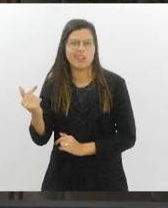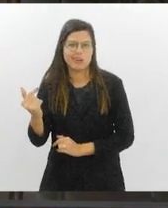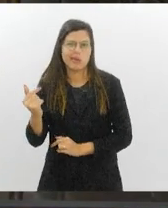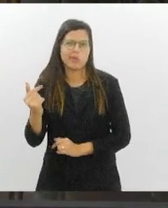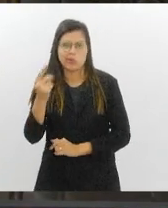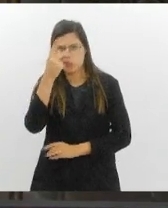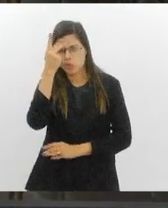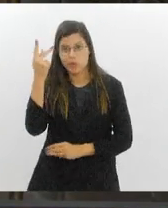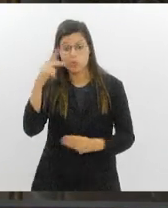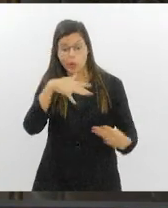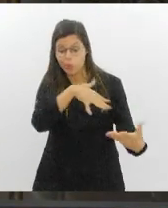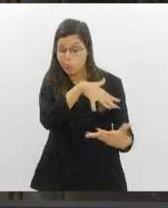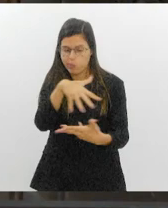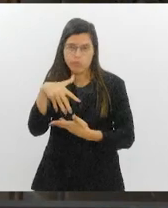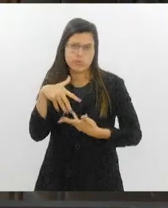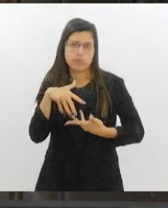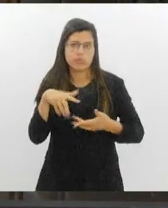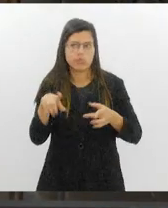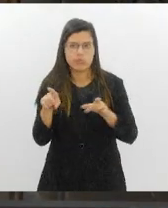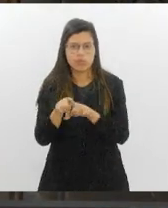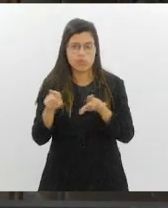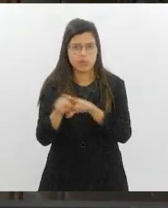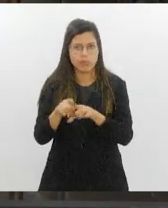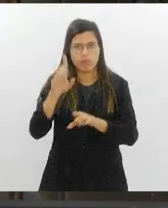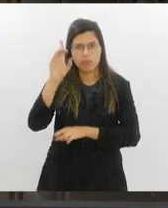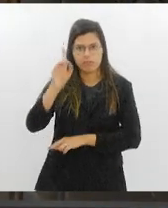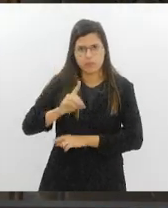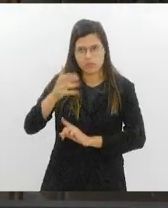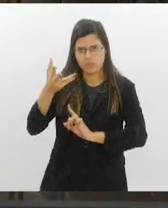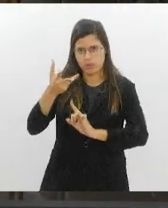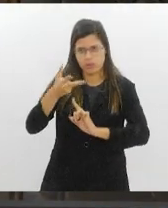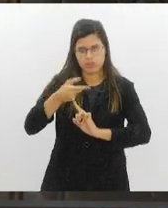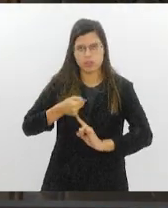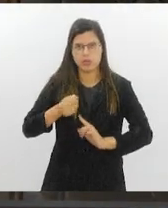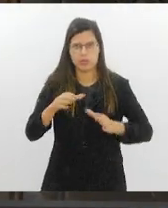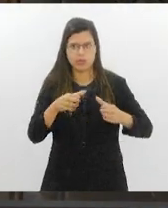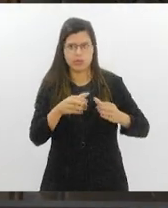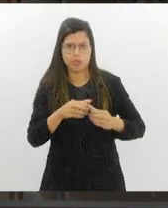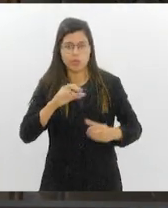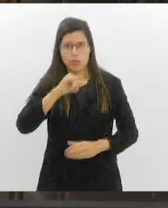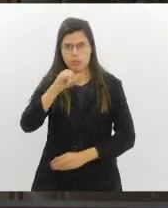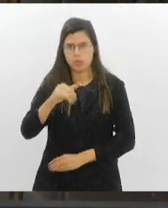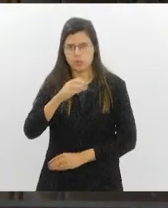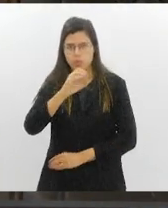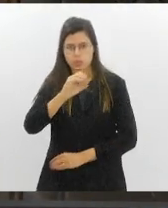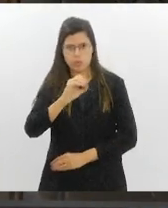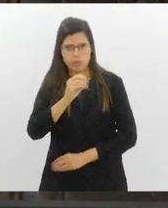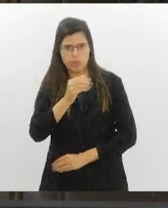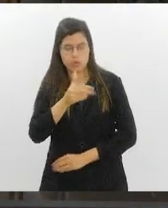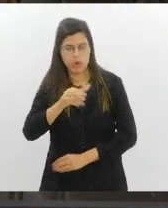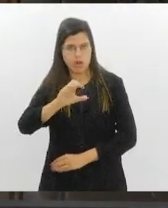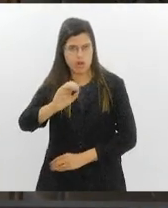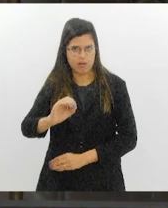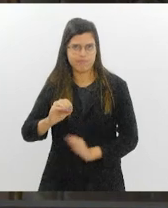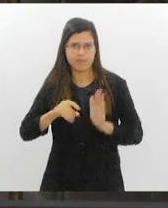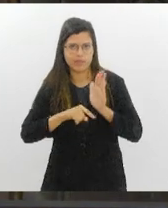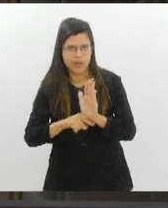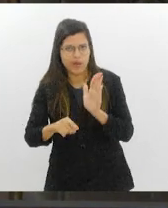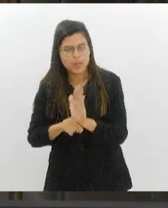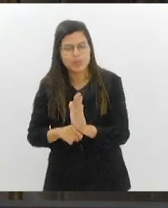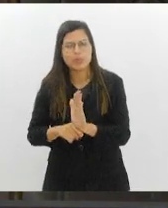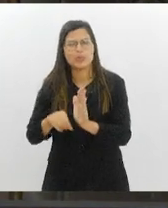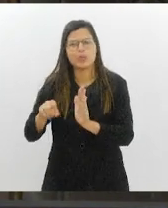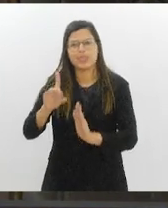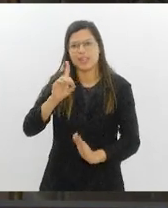mundo. E também ao diretor artístico da companhia, o João, que ajuda a Débora a fazer tudo isso